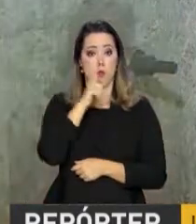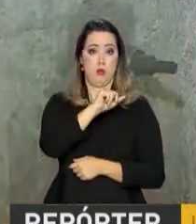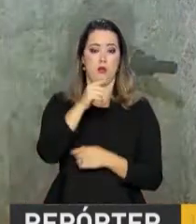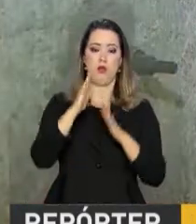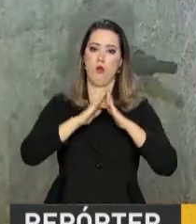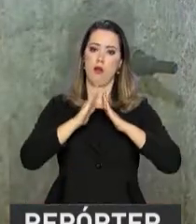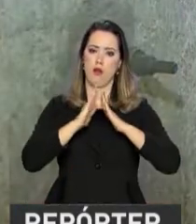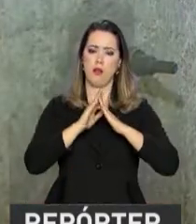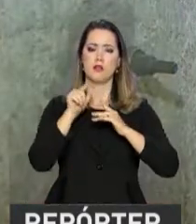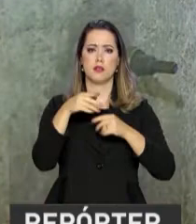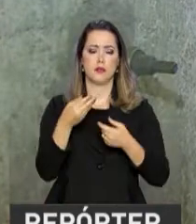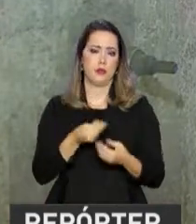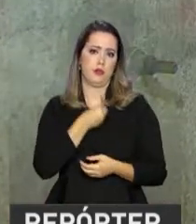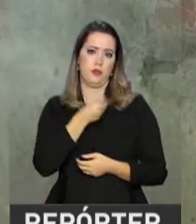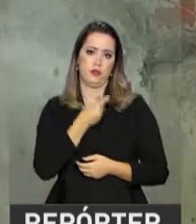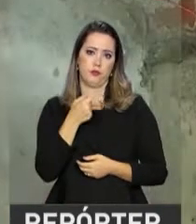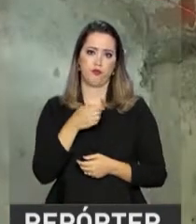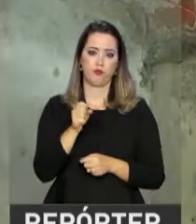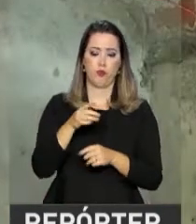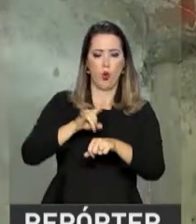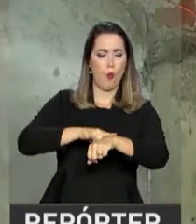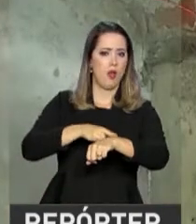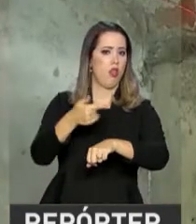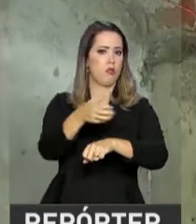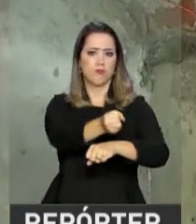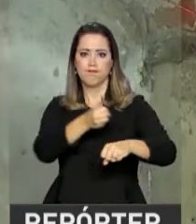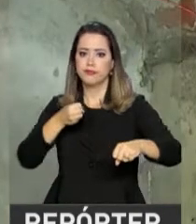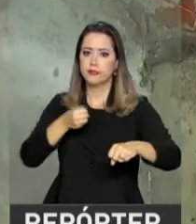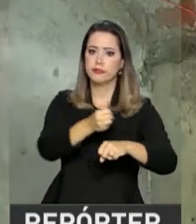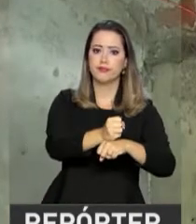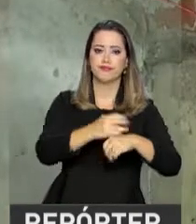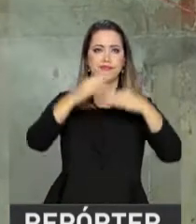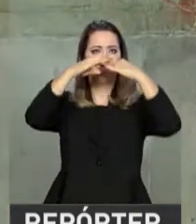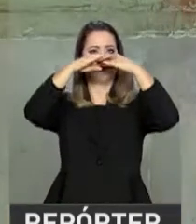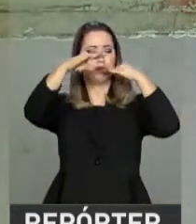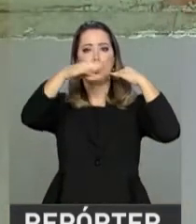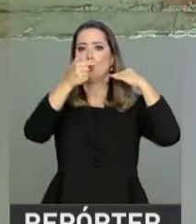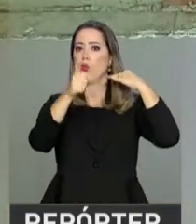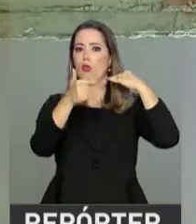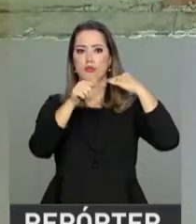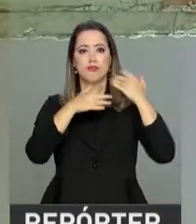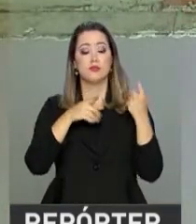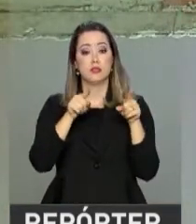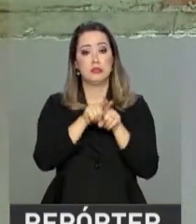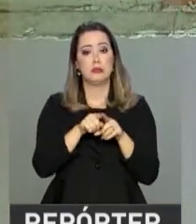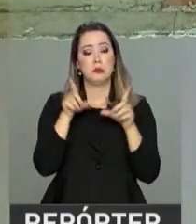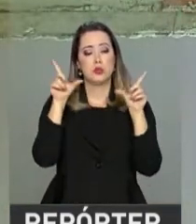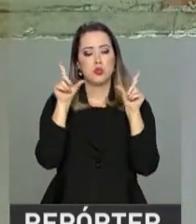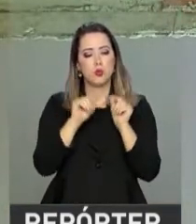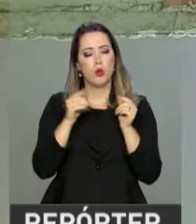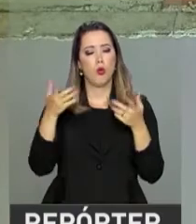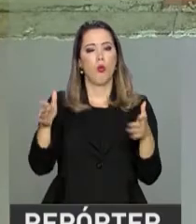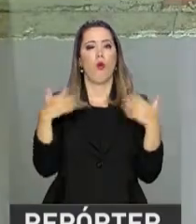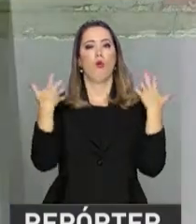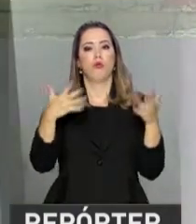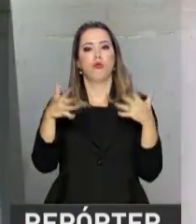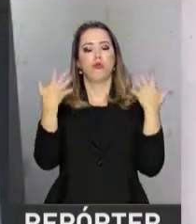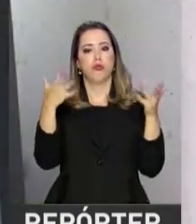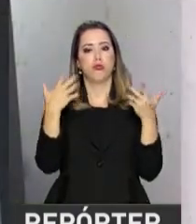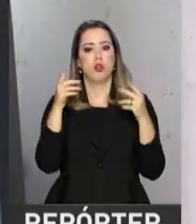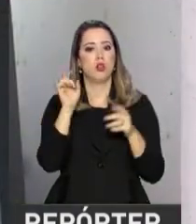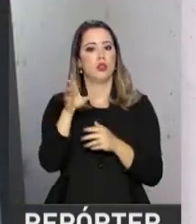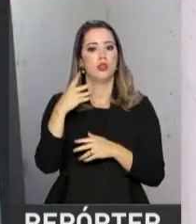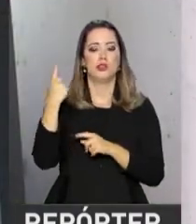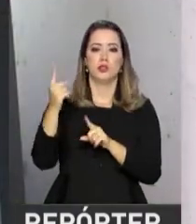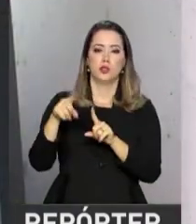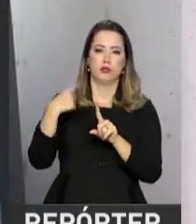o banheiro não tem porta no teto o forro não existe e para amenizar o calor vindo das telhas de amianto só